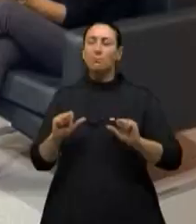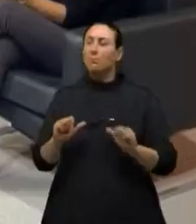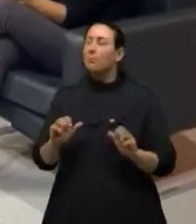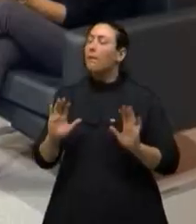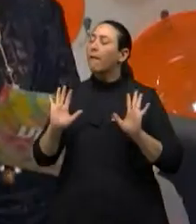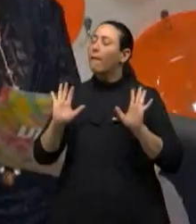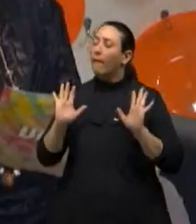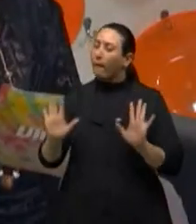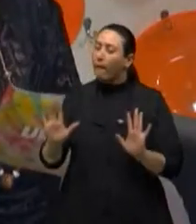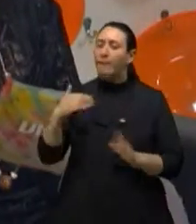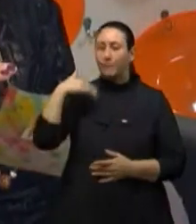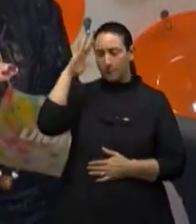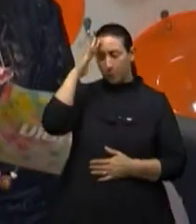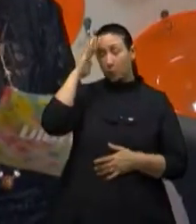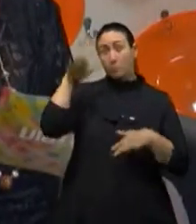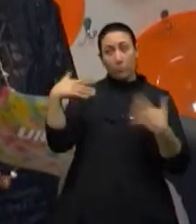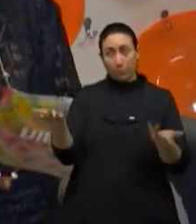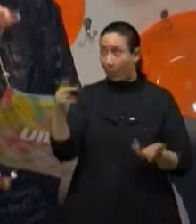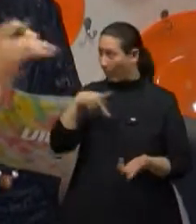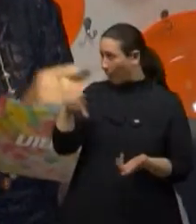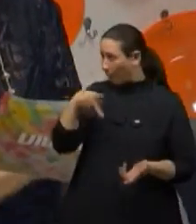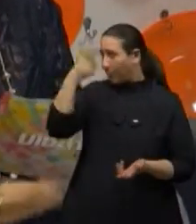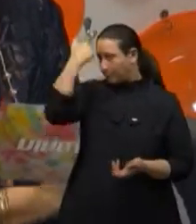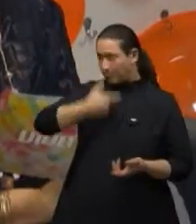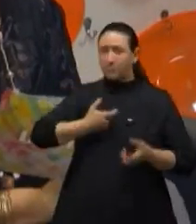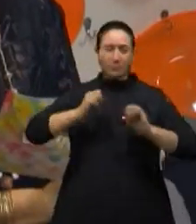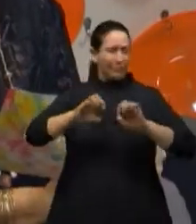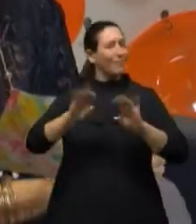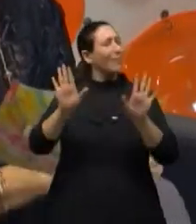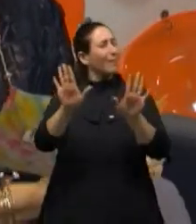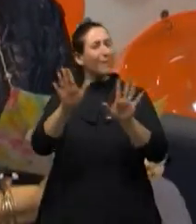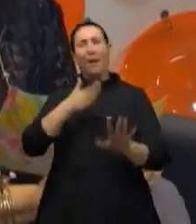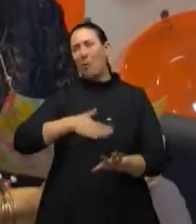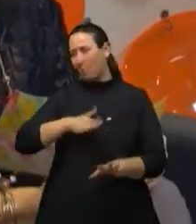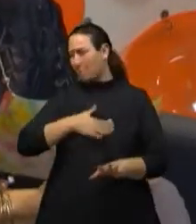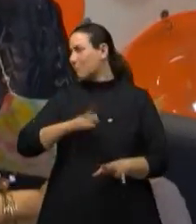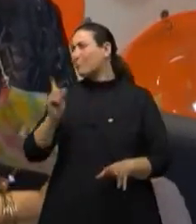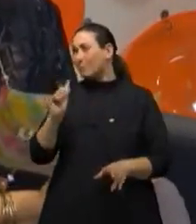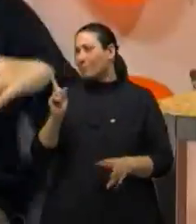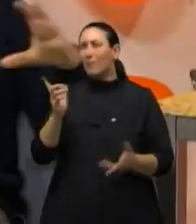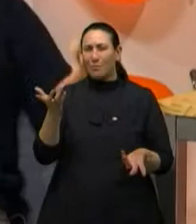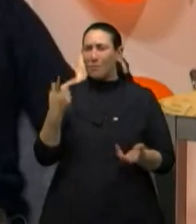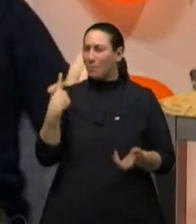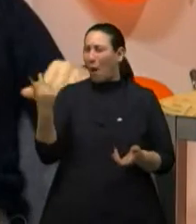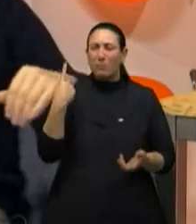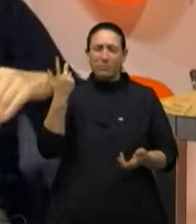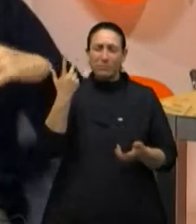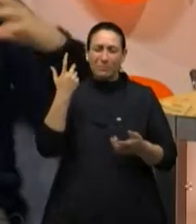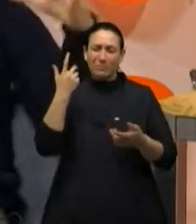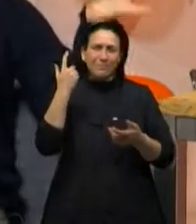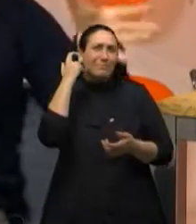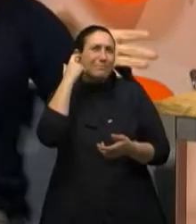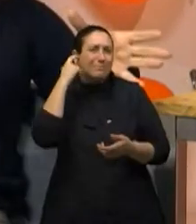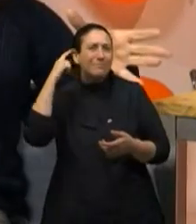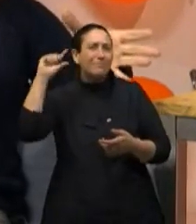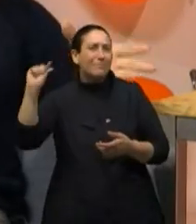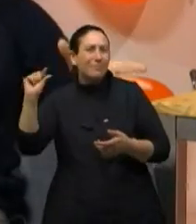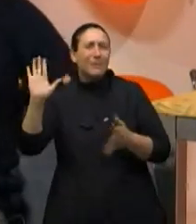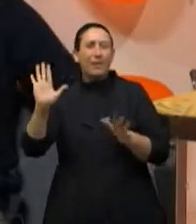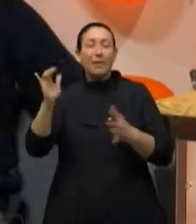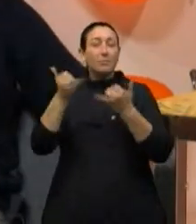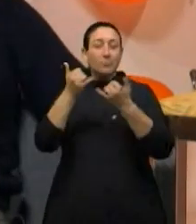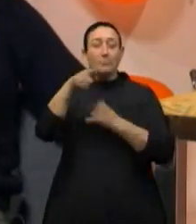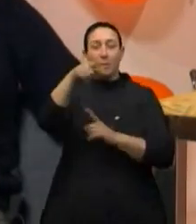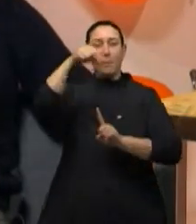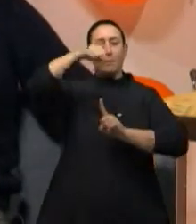essa é a medida ela não vai conseguir dar aula então não chegou lá professora não chegou lá A a mas com certeza a gente tá na parada de ônibus